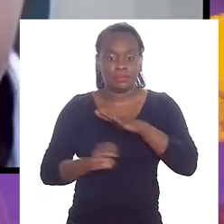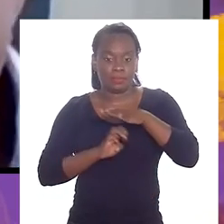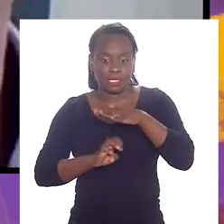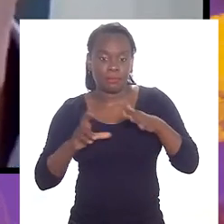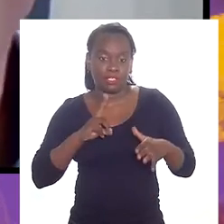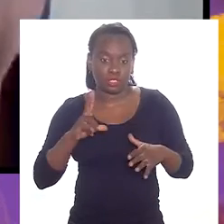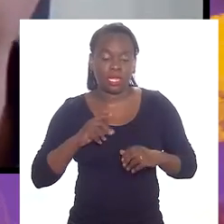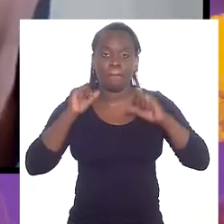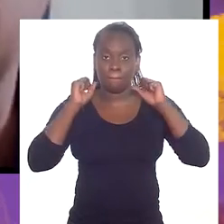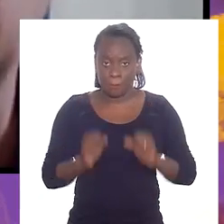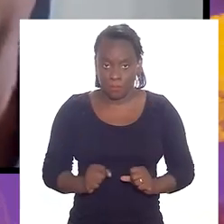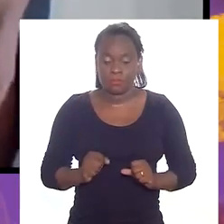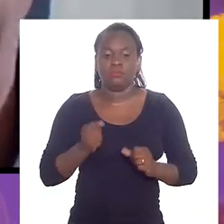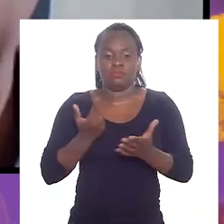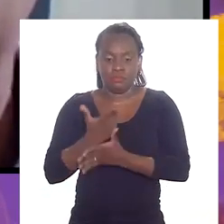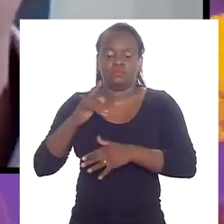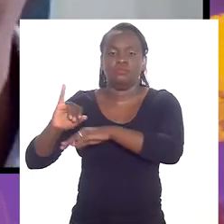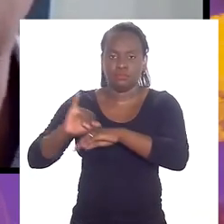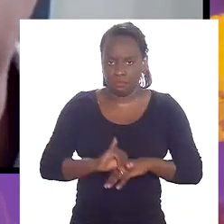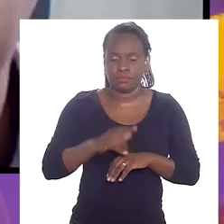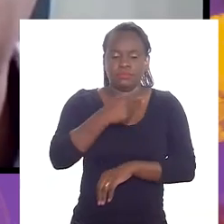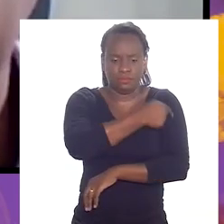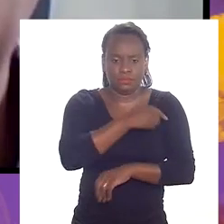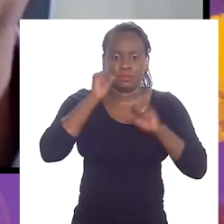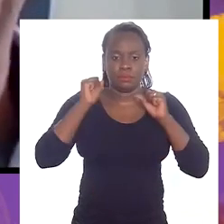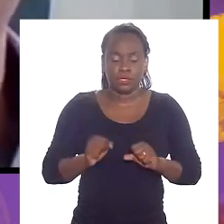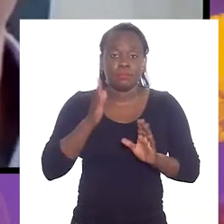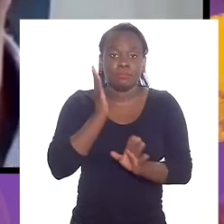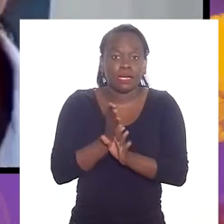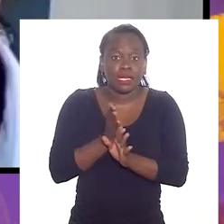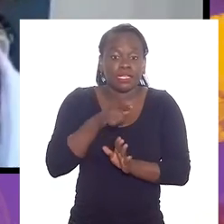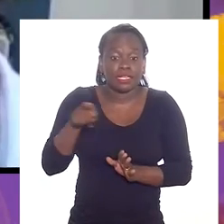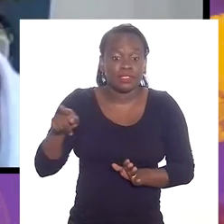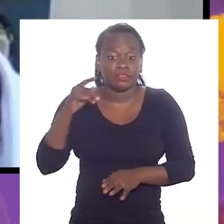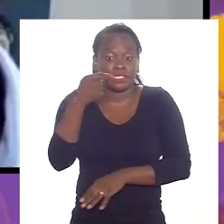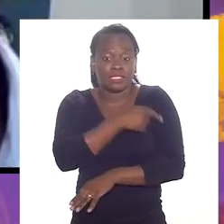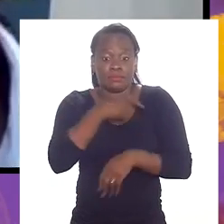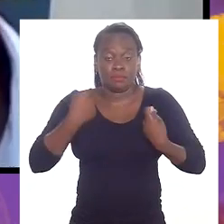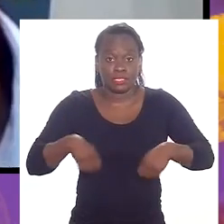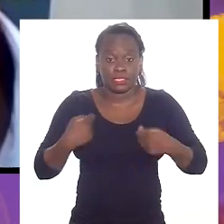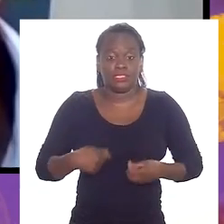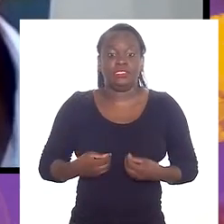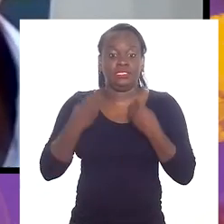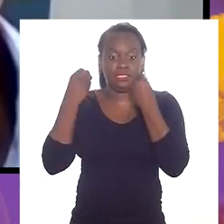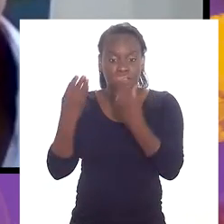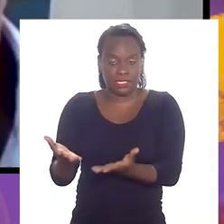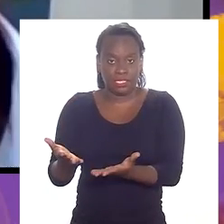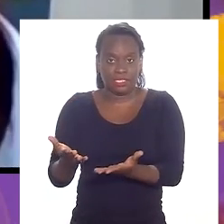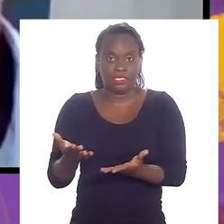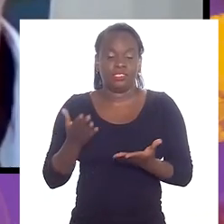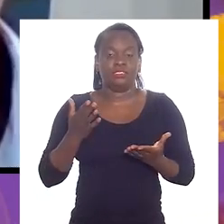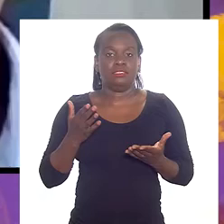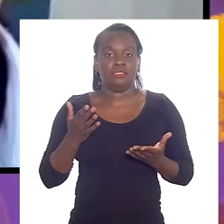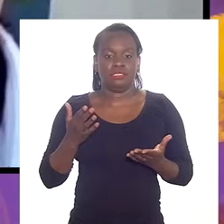empresas privadas podem fazer a as vacinas mais e essas vacinas tem que ser doadas